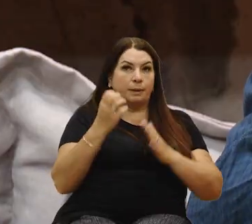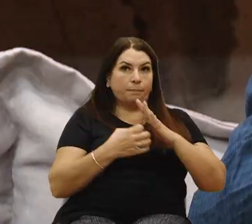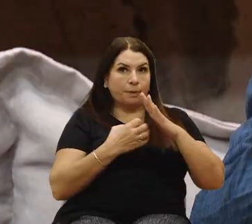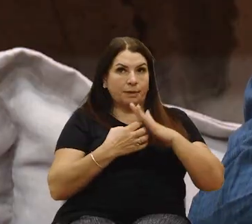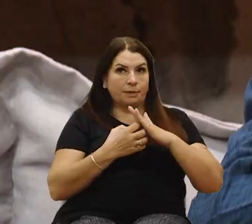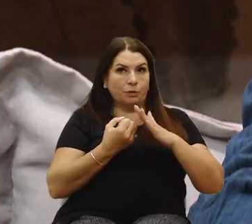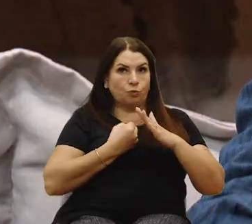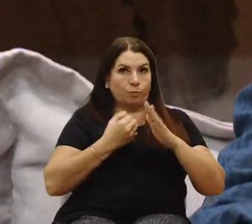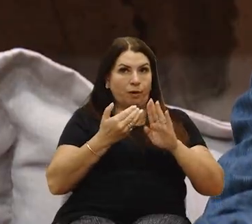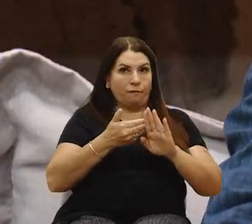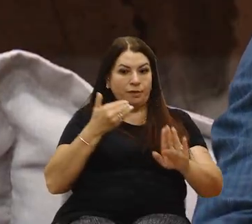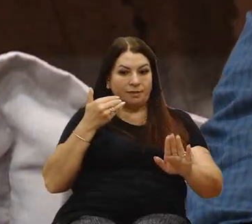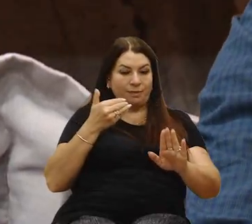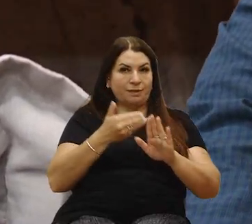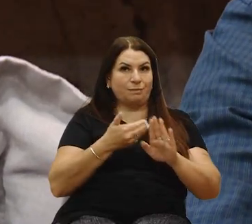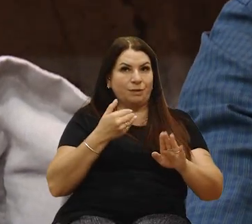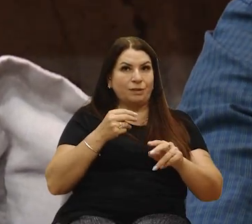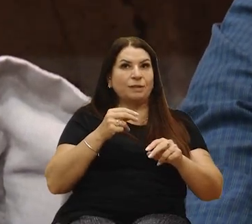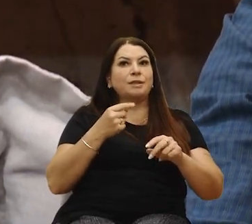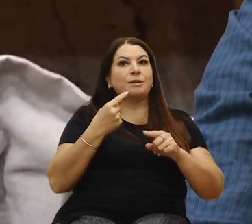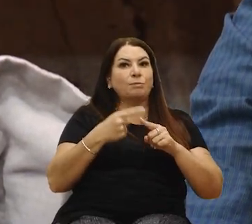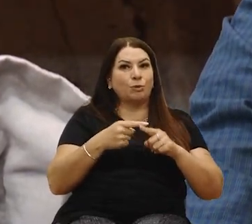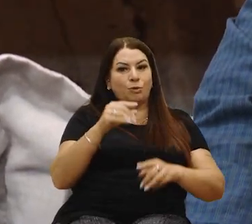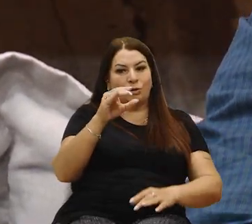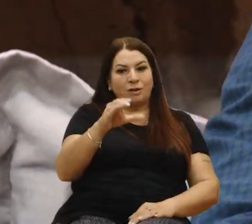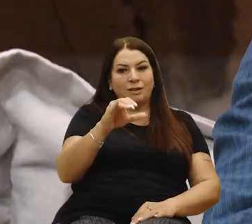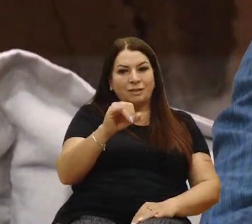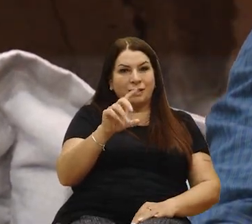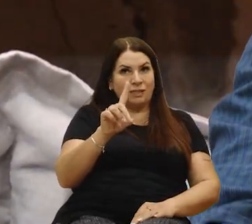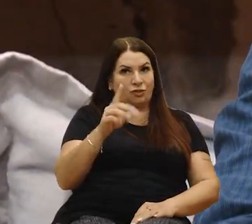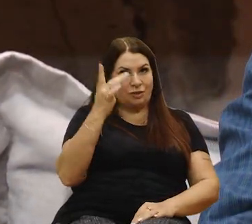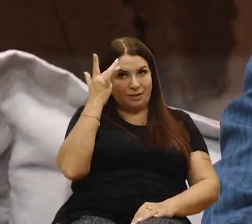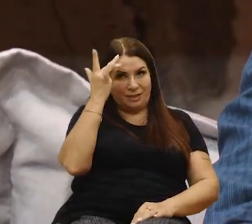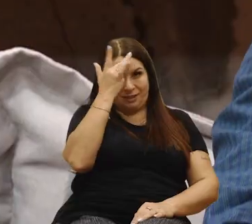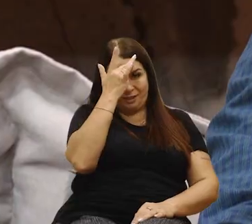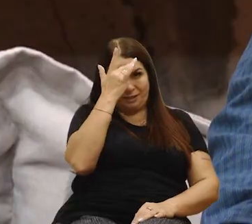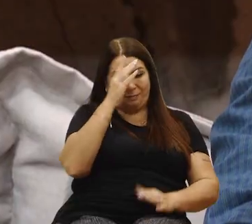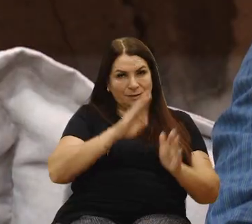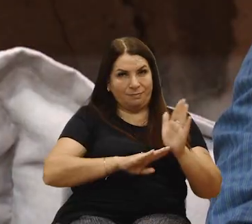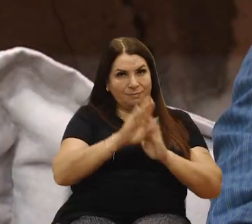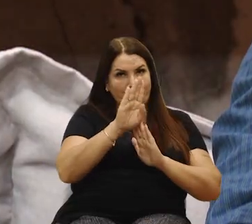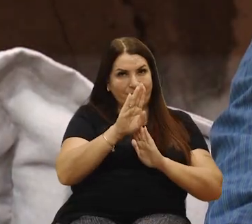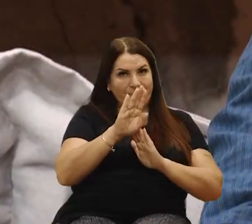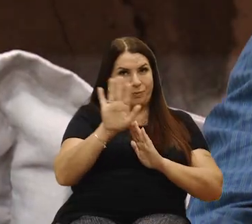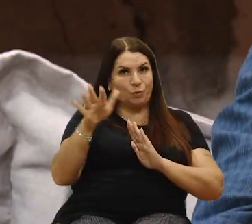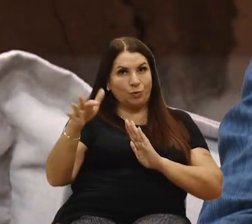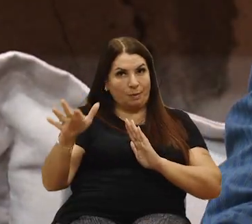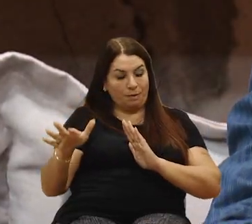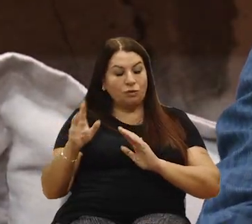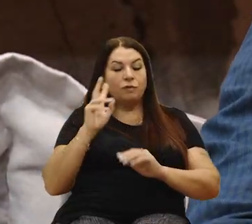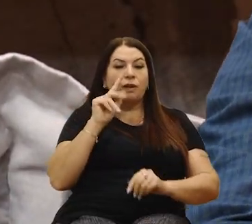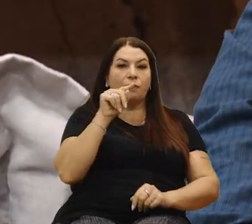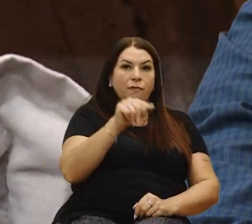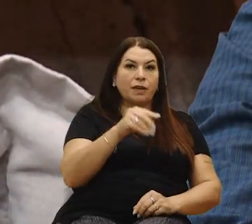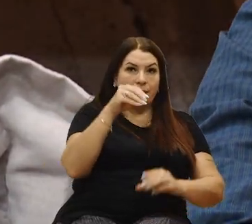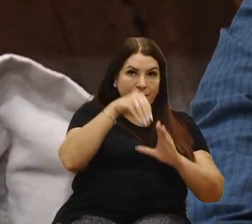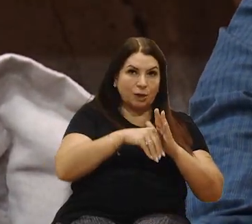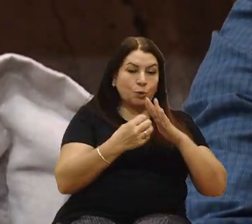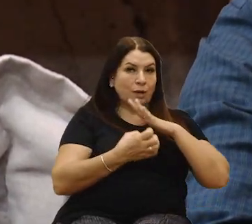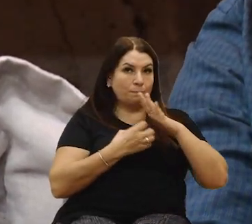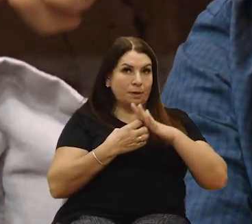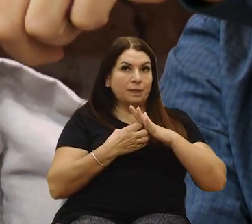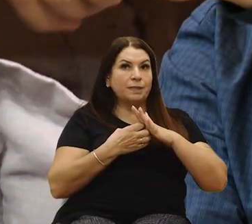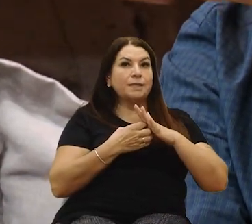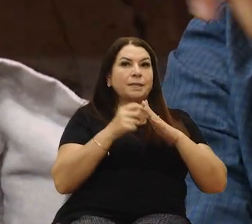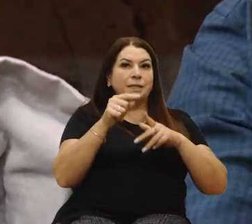tem um número de afastamento por CID de saúde mental muito mais elevado que a média. Tu vai identificar que dentro daquela empresa,